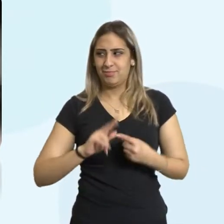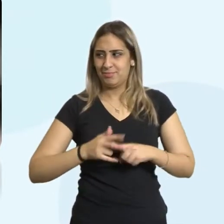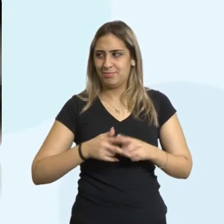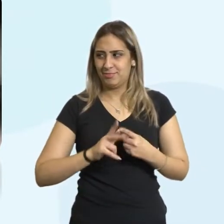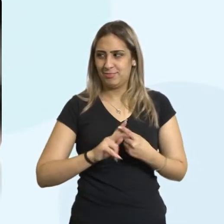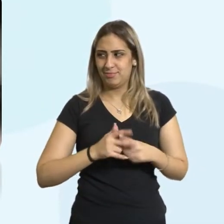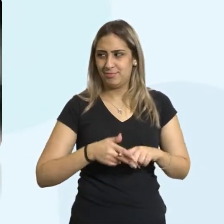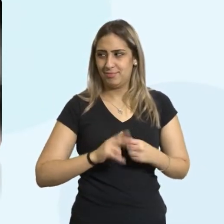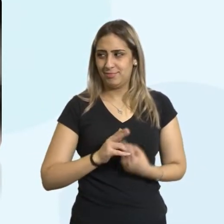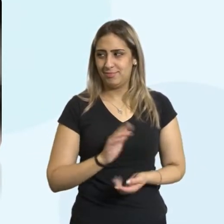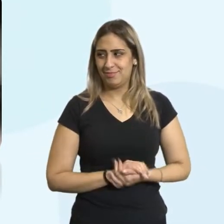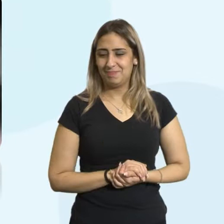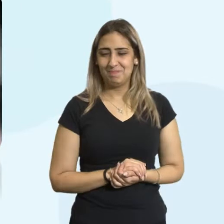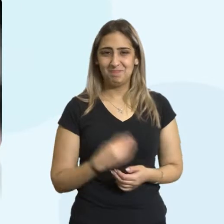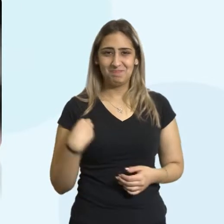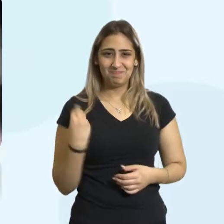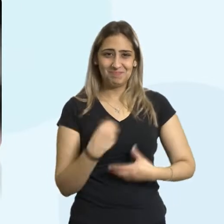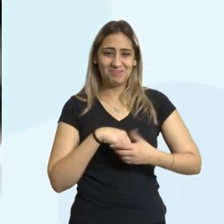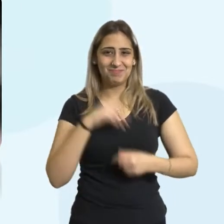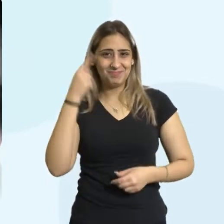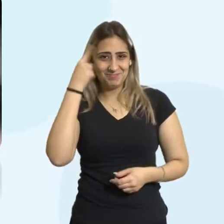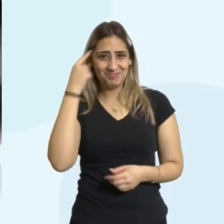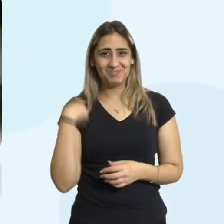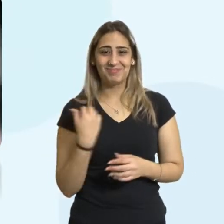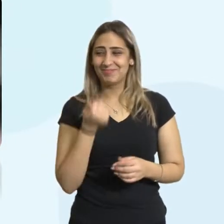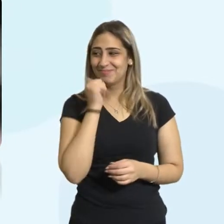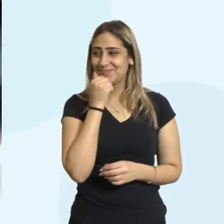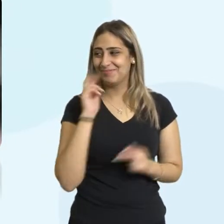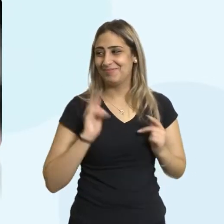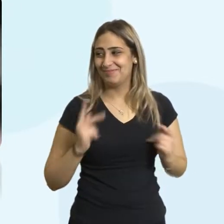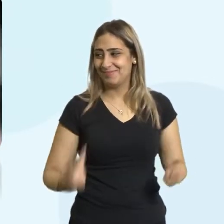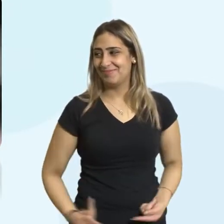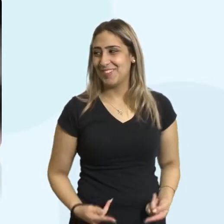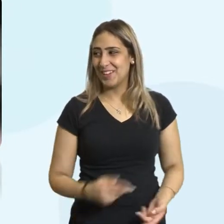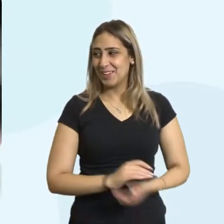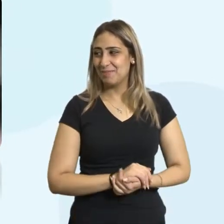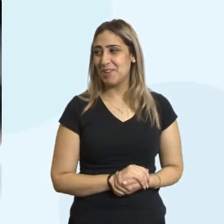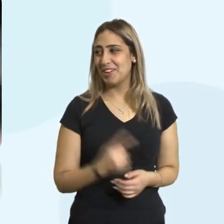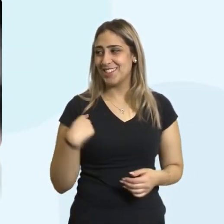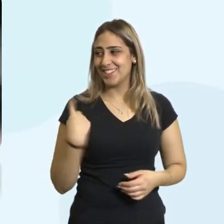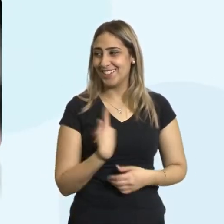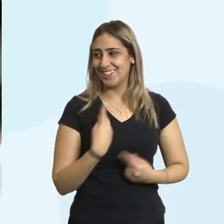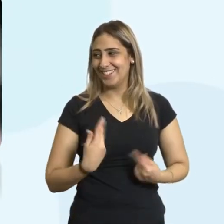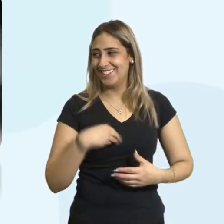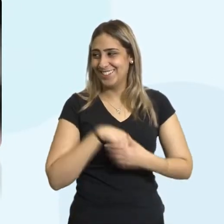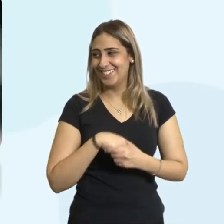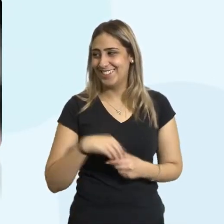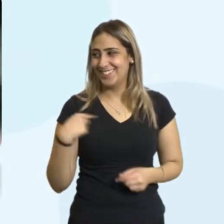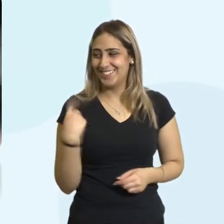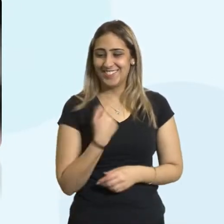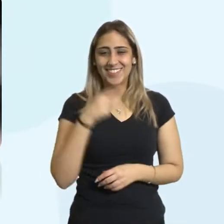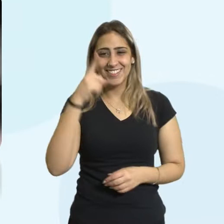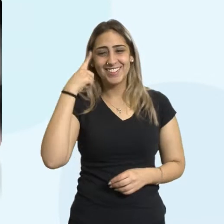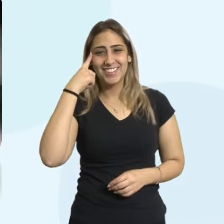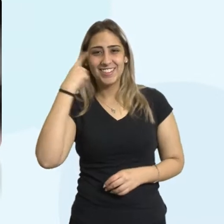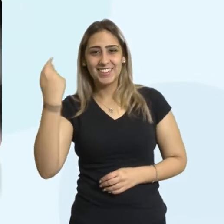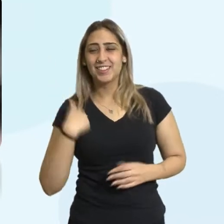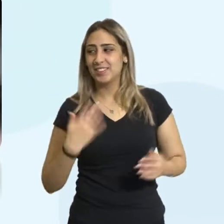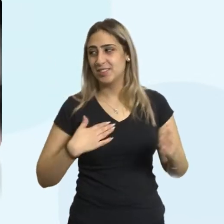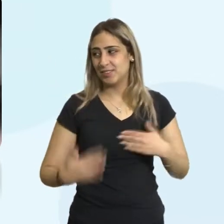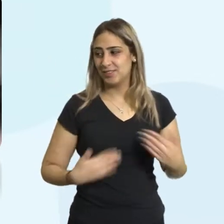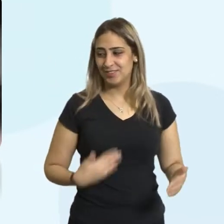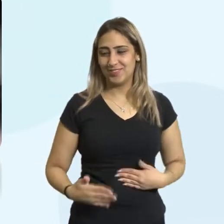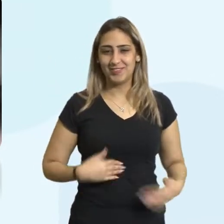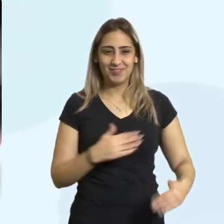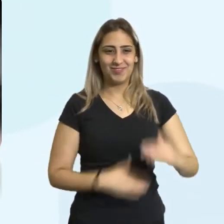o cor Ah tá bom para o trabalho pensar em ciências humanas a gente consegue fazer esse paralelo desse dessa ideia né do corpo